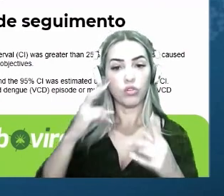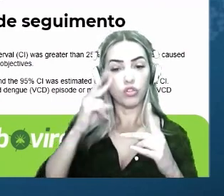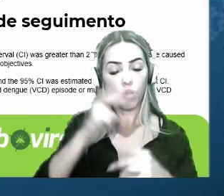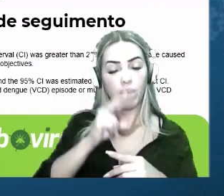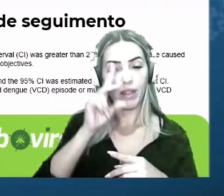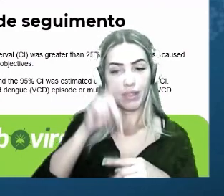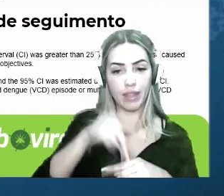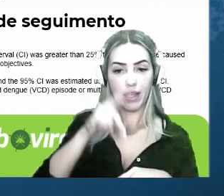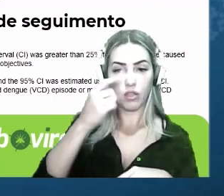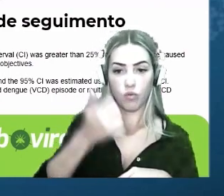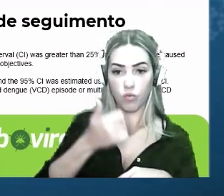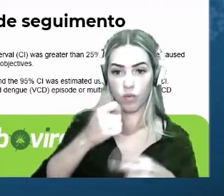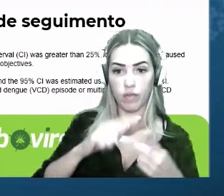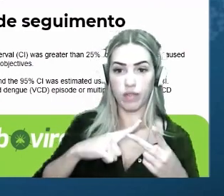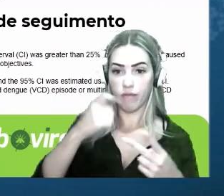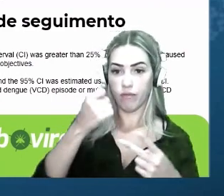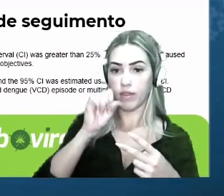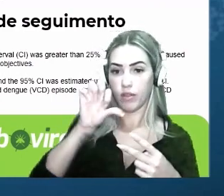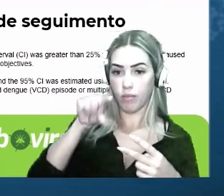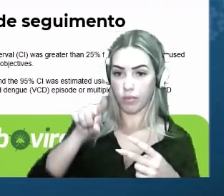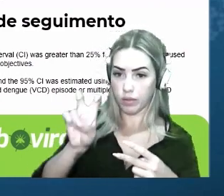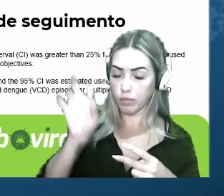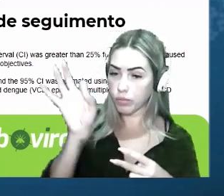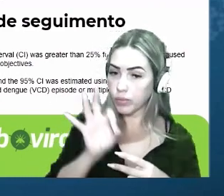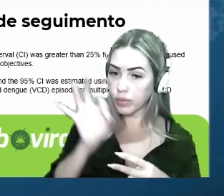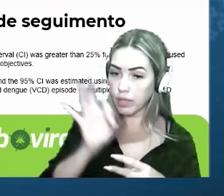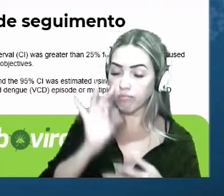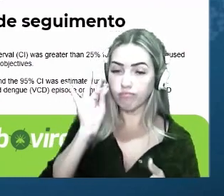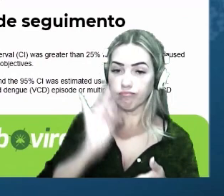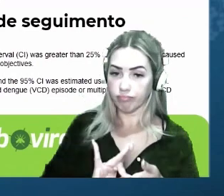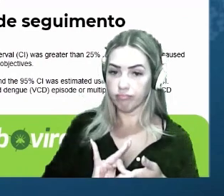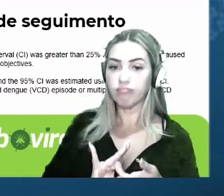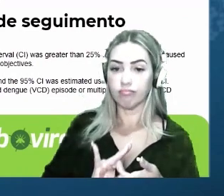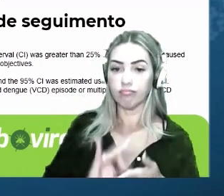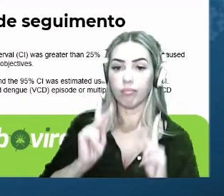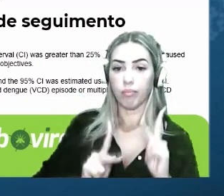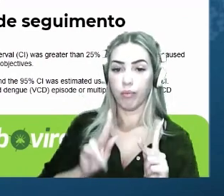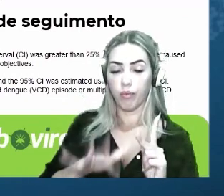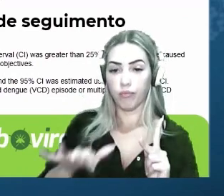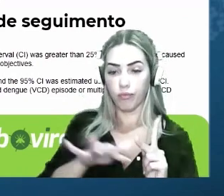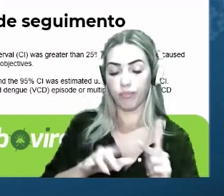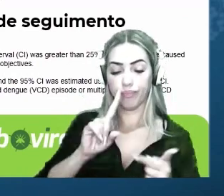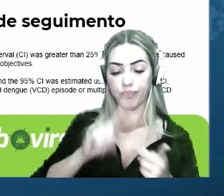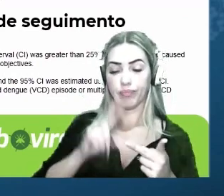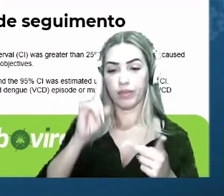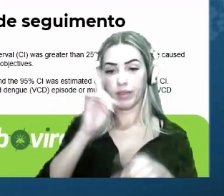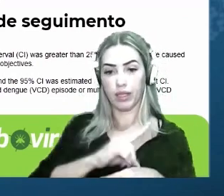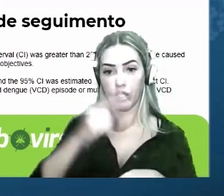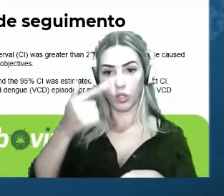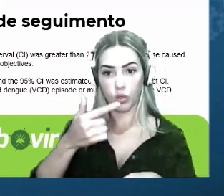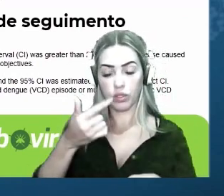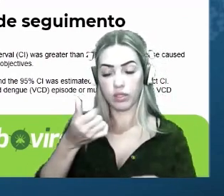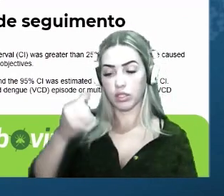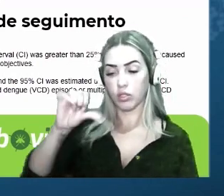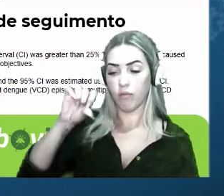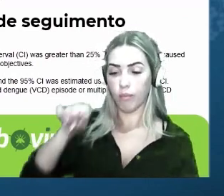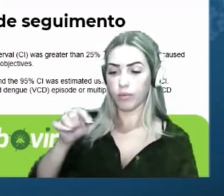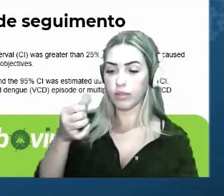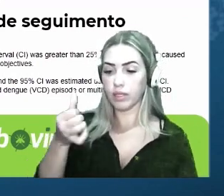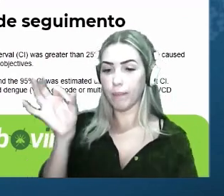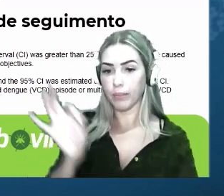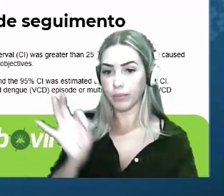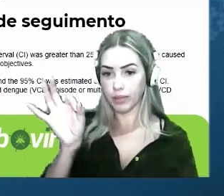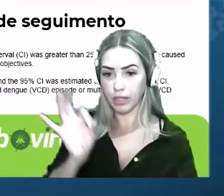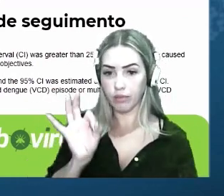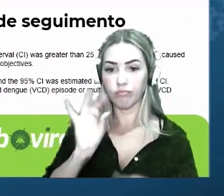teve 89,5% de eficácia nessa população, e para a dengue 2, 69,6% de eficácia.